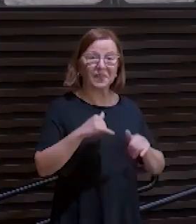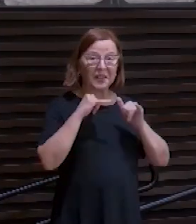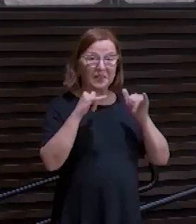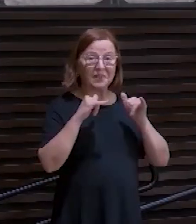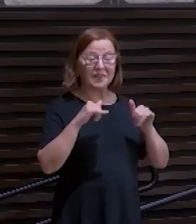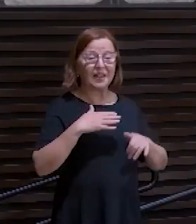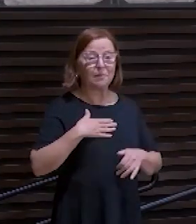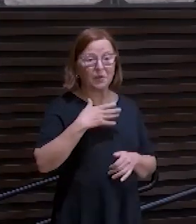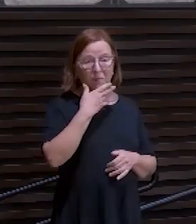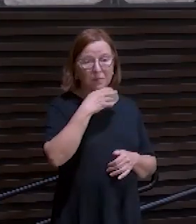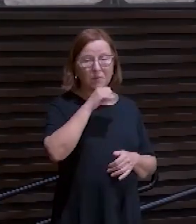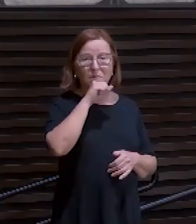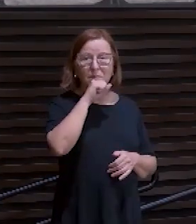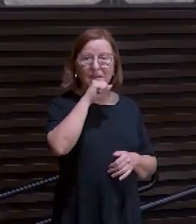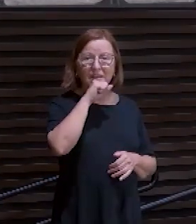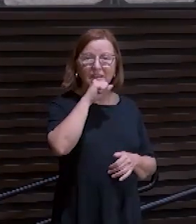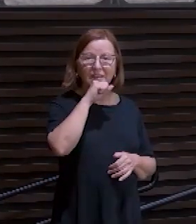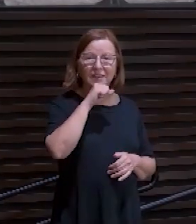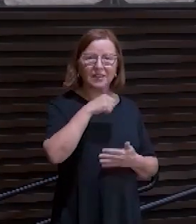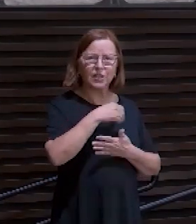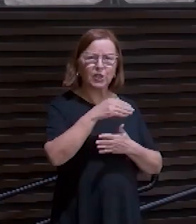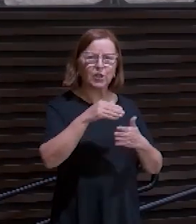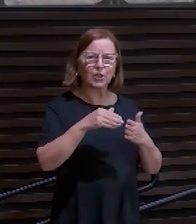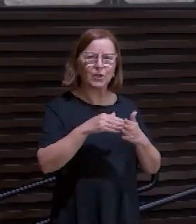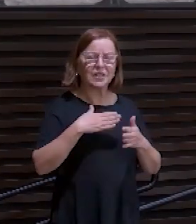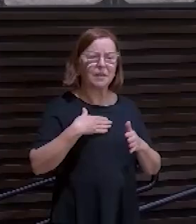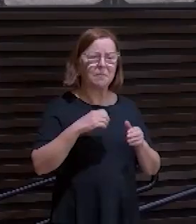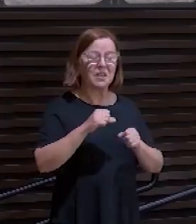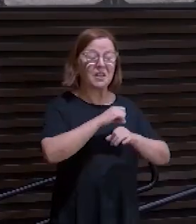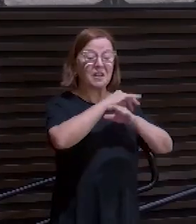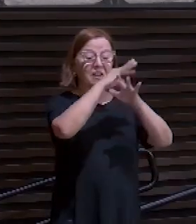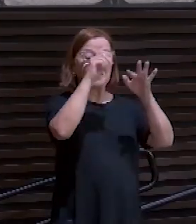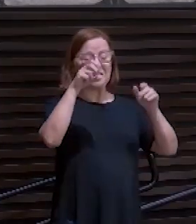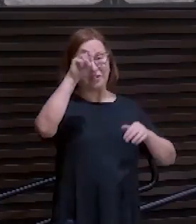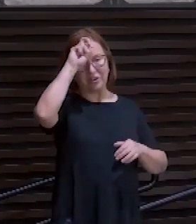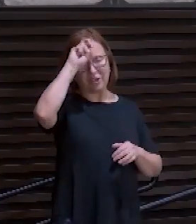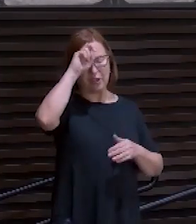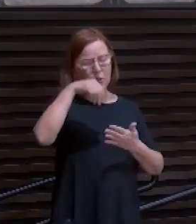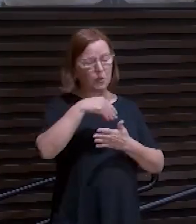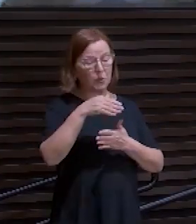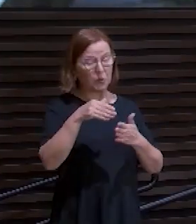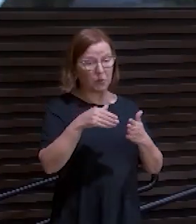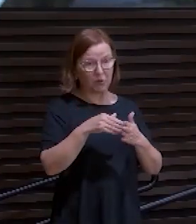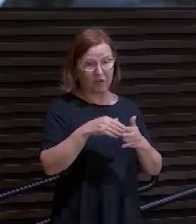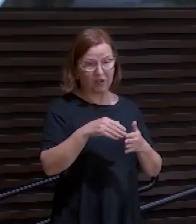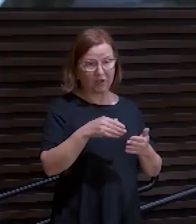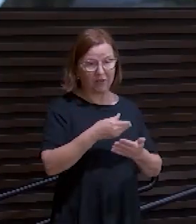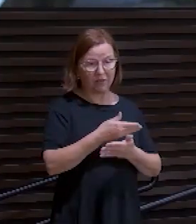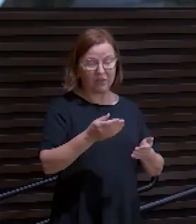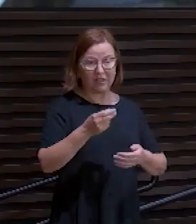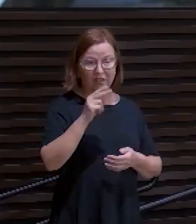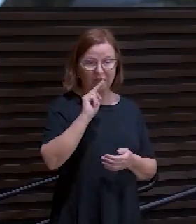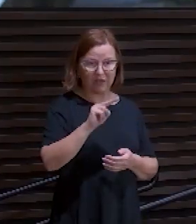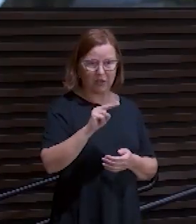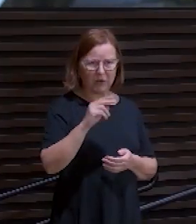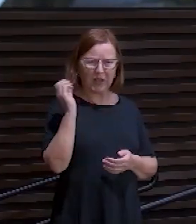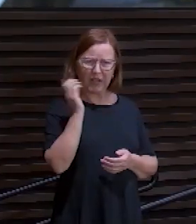pai toda a minha glória no Egito, e tudo o que tens visto, apressai-vos e fazei descer meu pai para